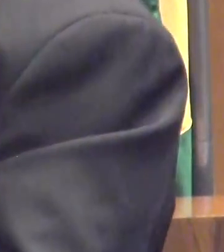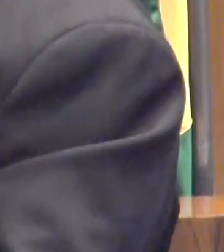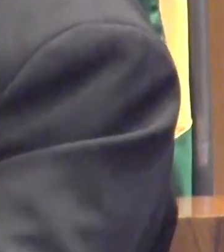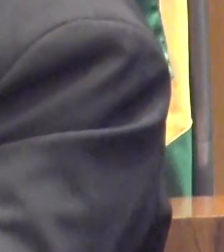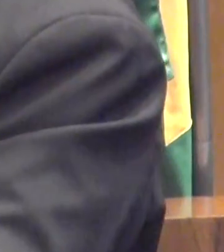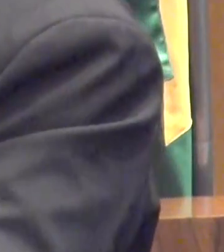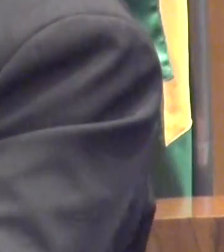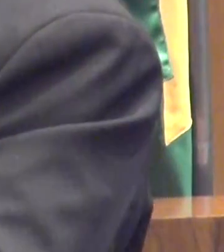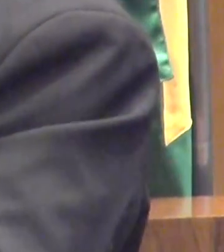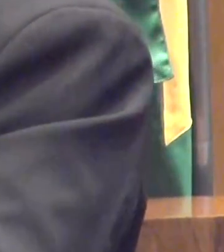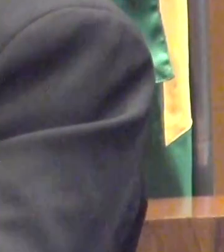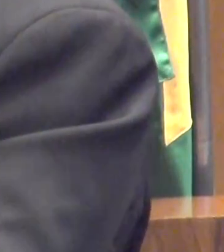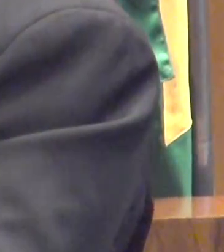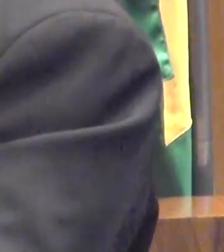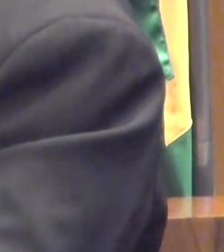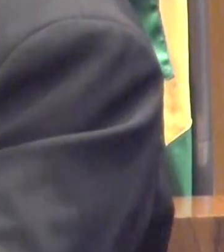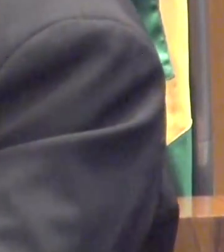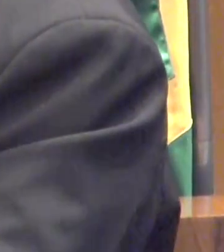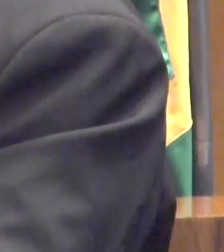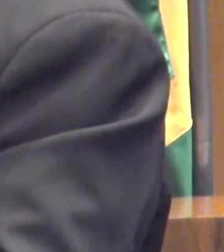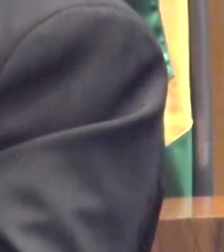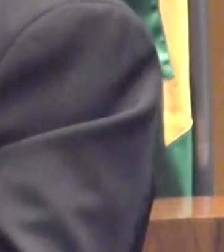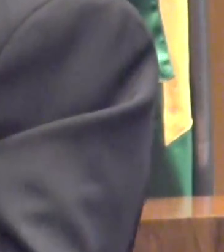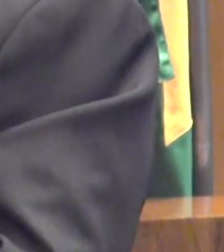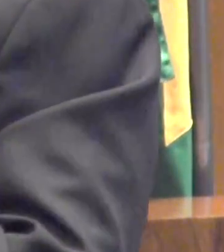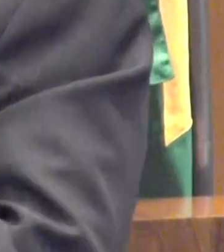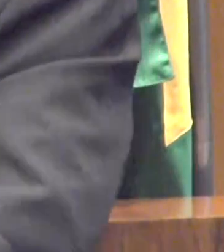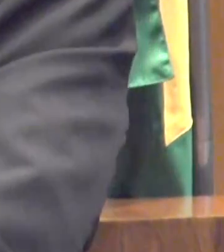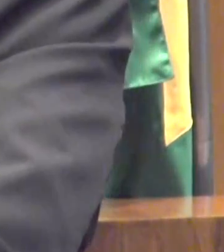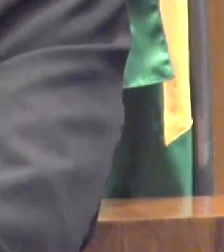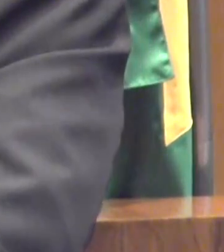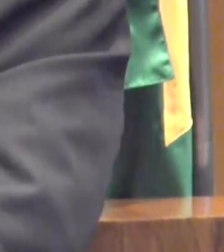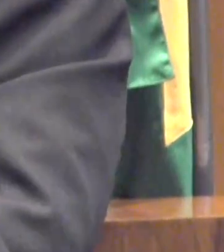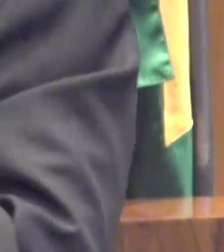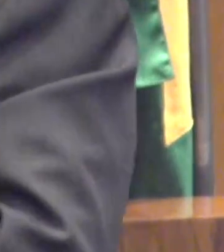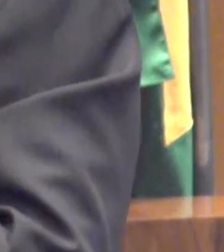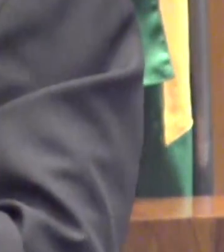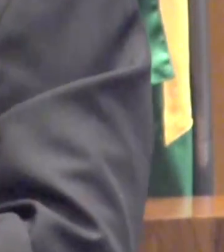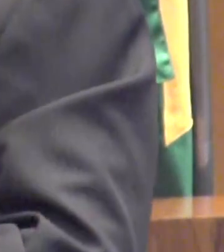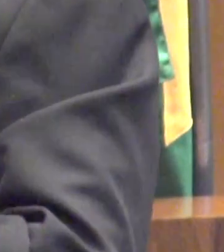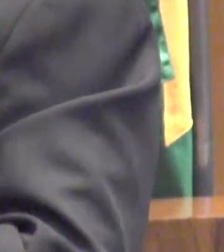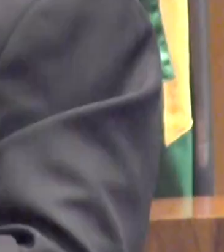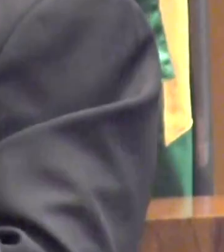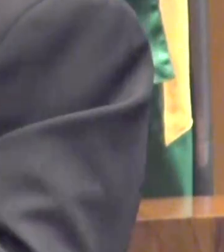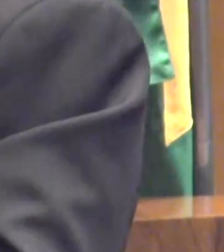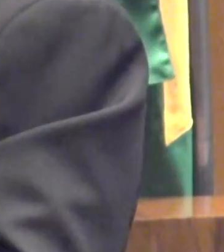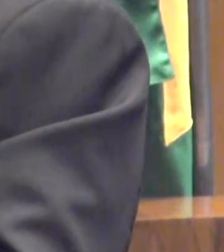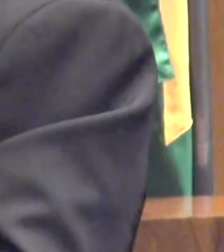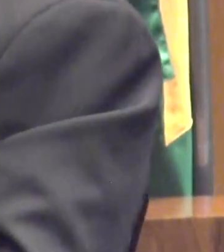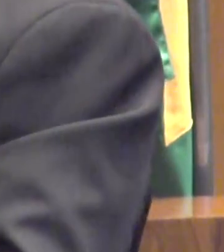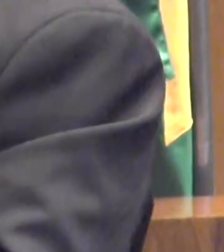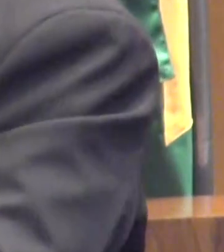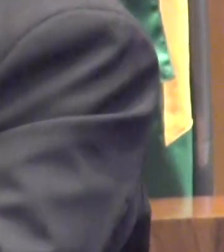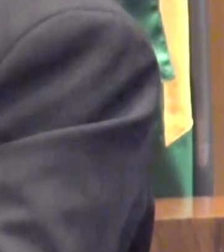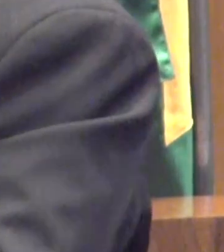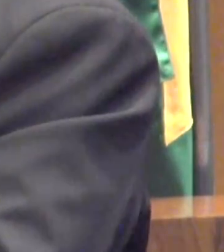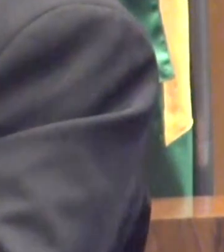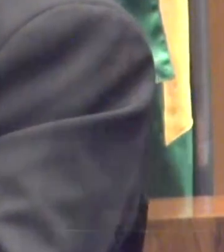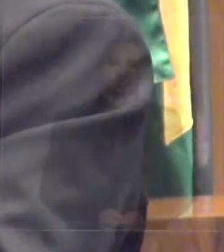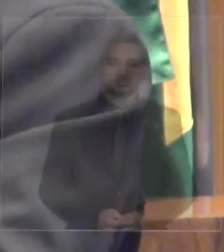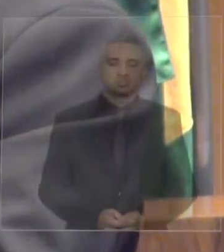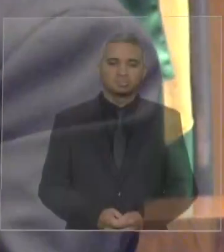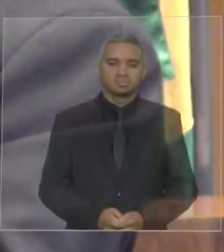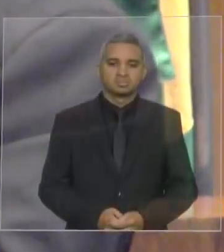outro é o meu inimigo ou meu adversário, e eu posso e devo, para me tornar melhor,